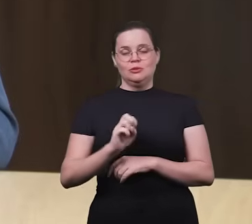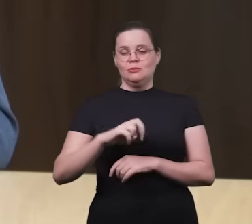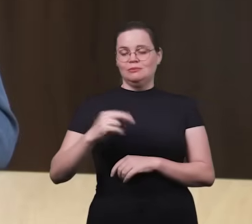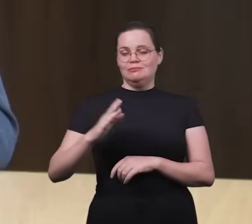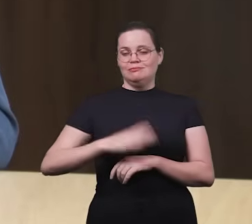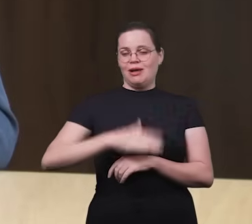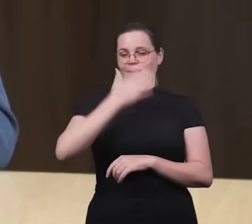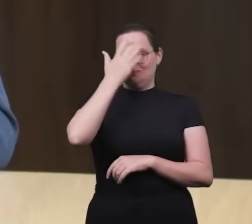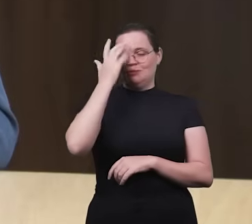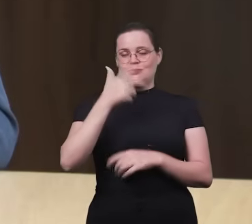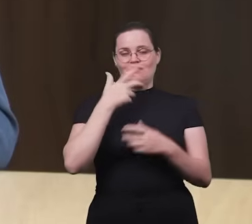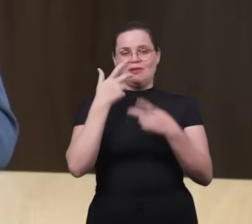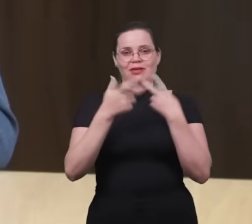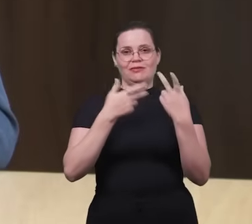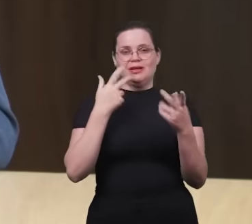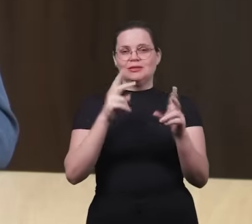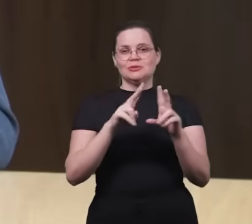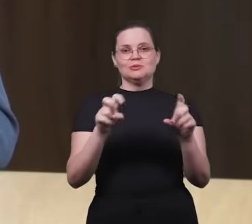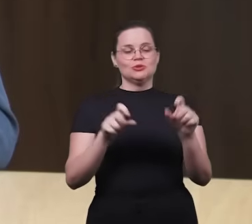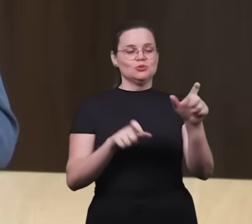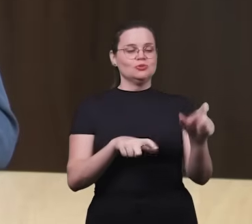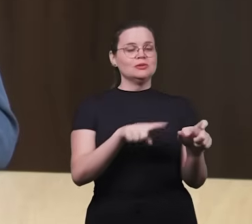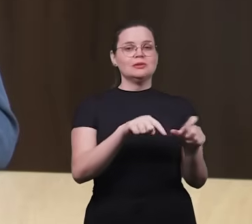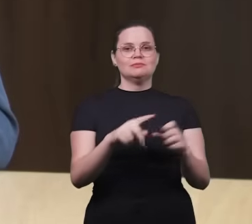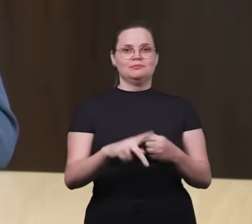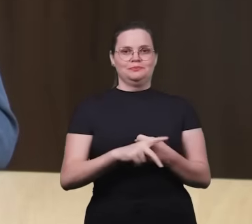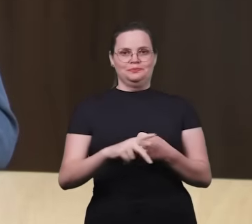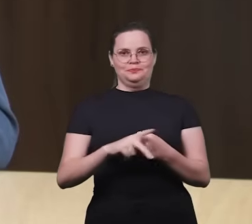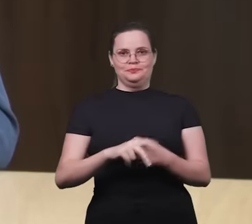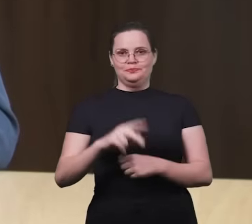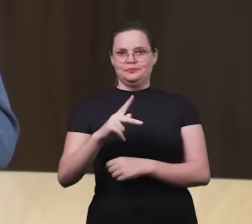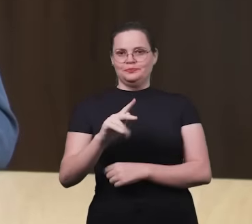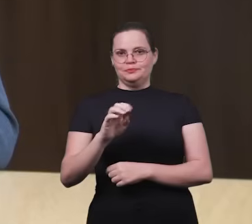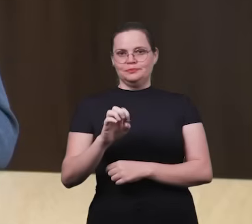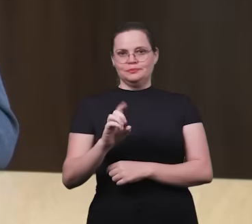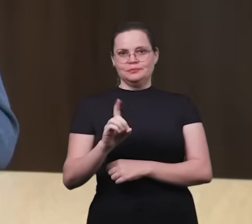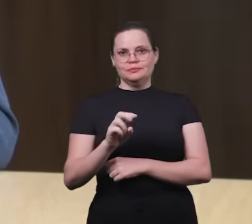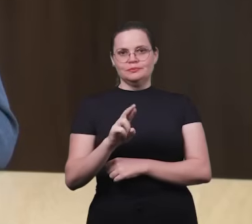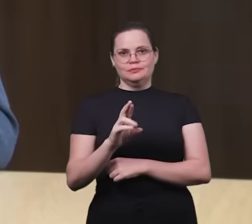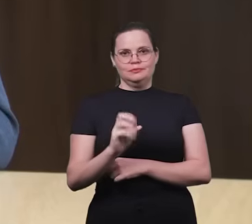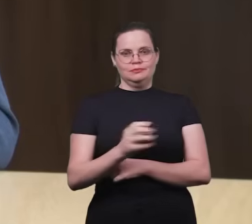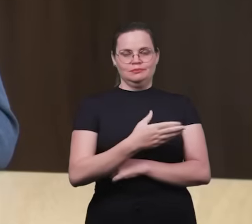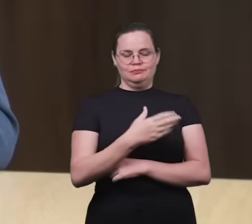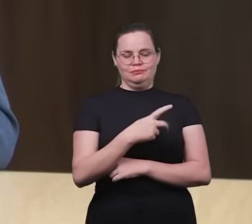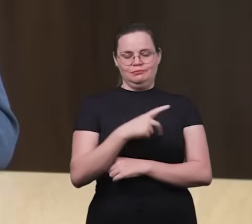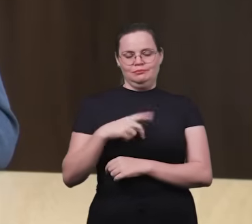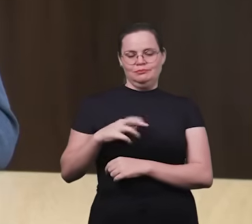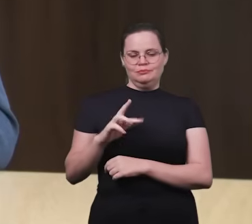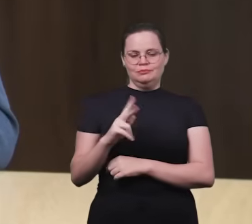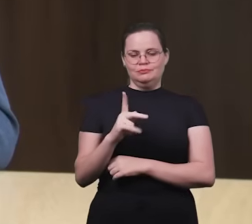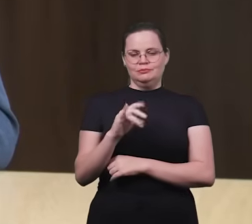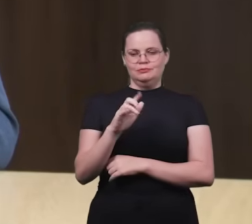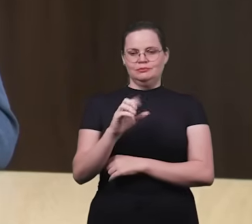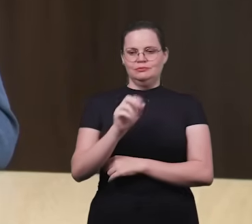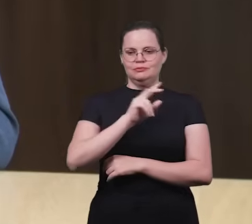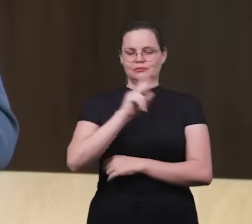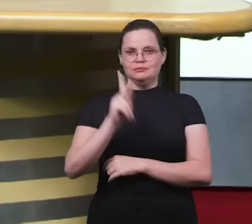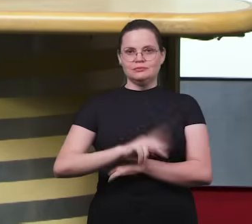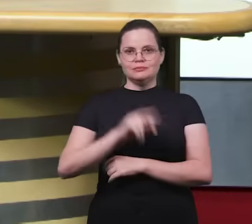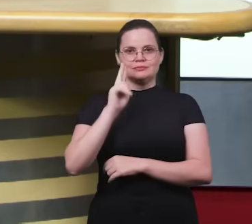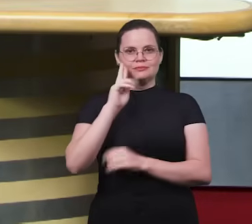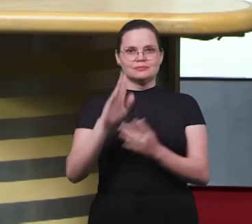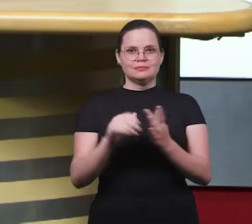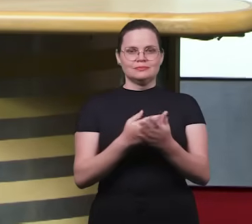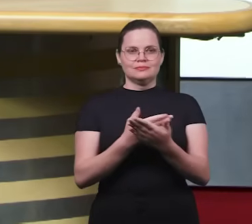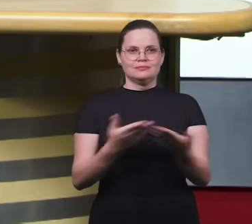até mesmo mais comentado, que é a vida de Pedro. Está aqui conosco mais uma vez o pastor Tiago Silva. Pastor Tiago, a